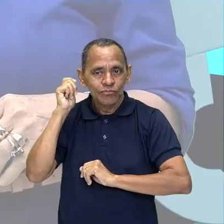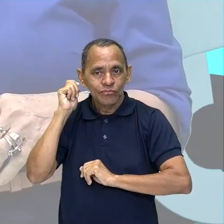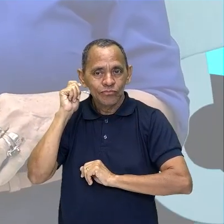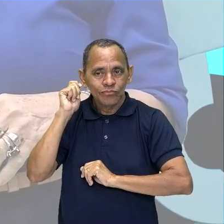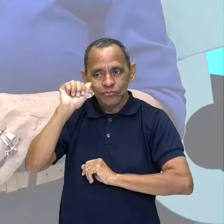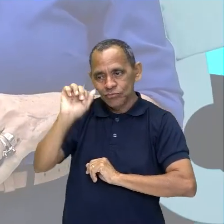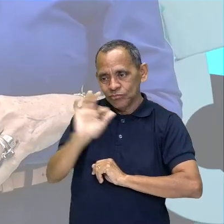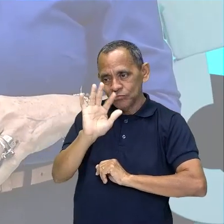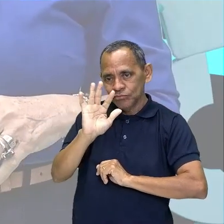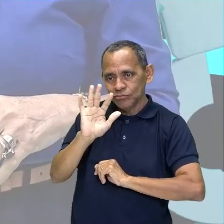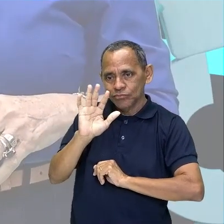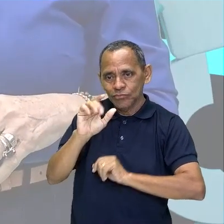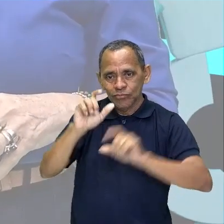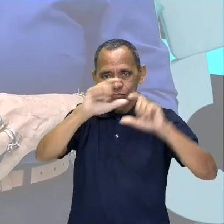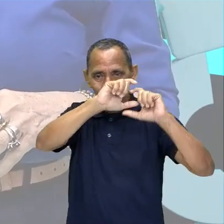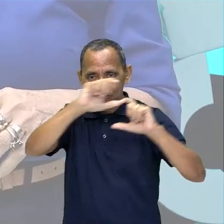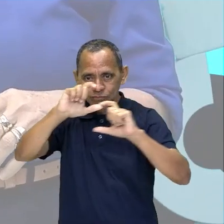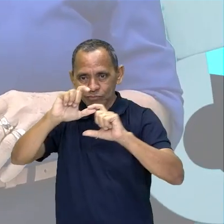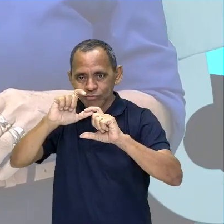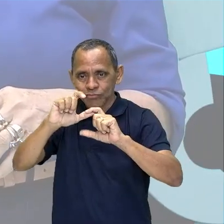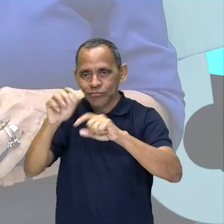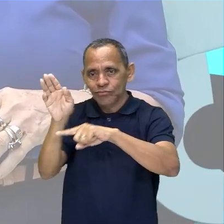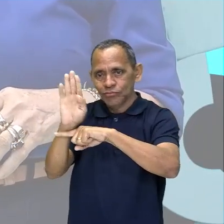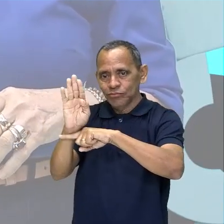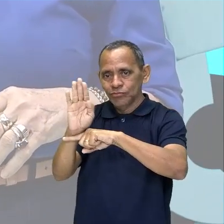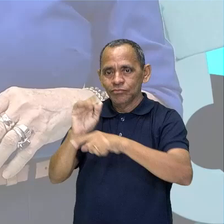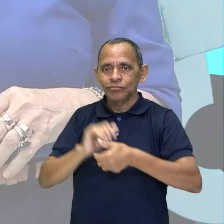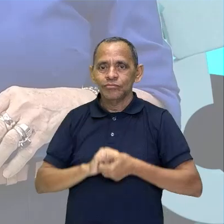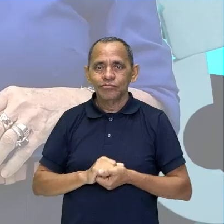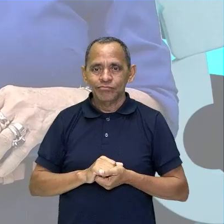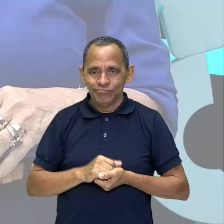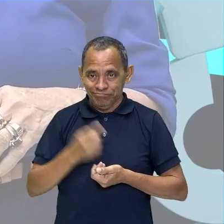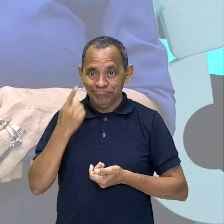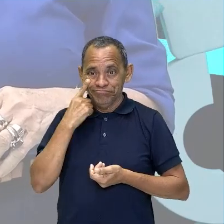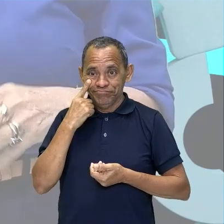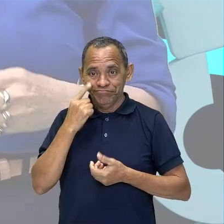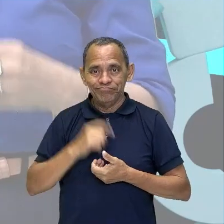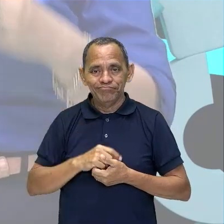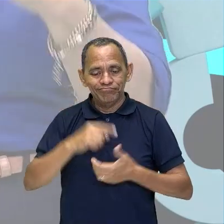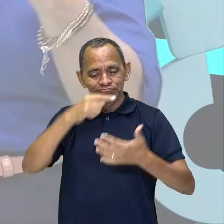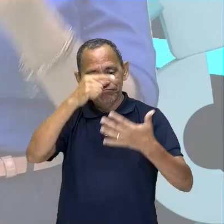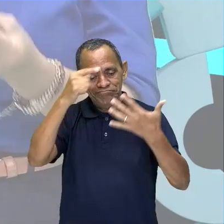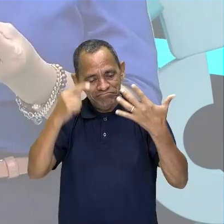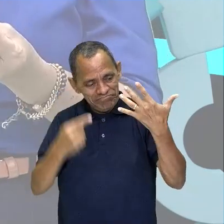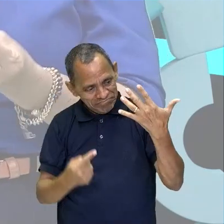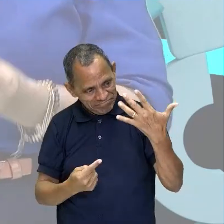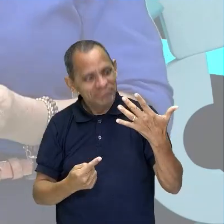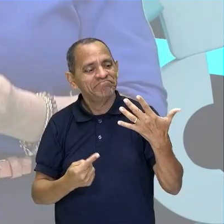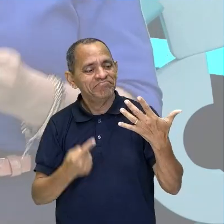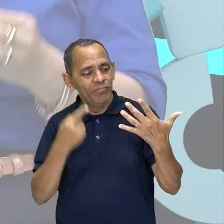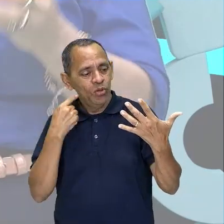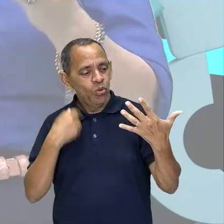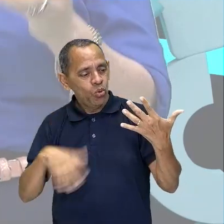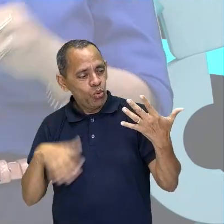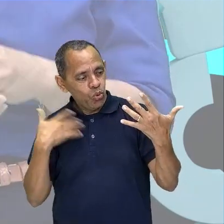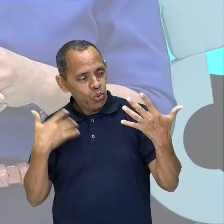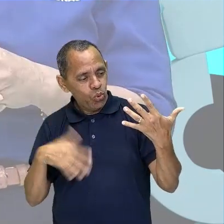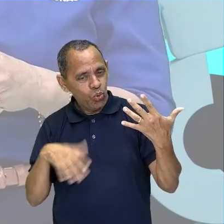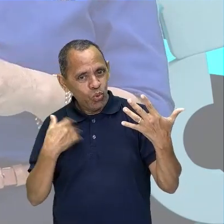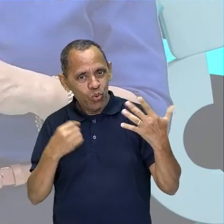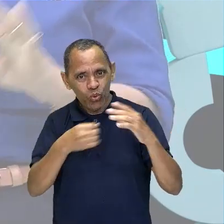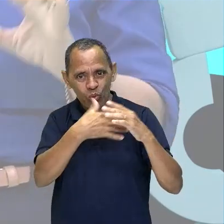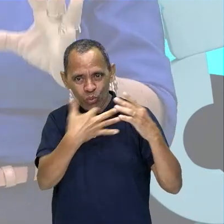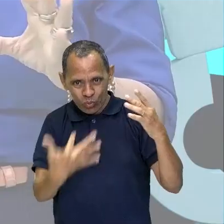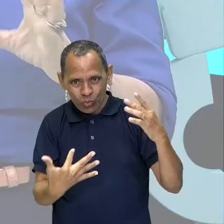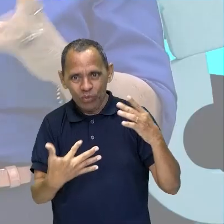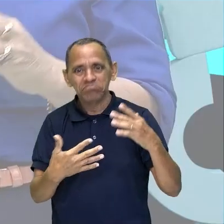imagem, animação e vídeo. Veja quantos elementos estruturam, então, a